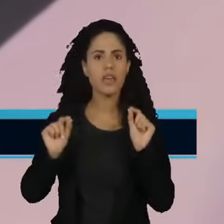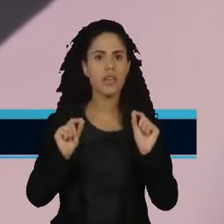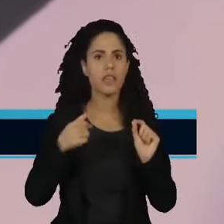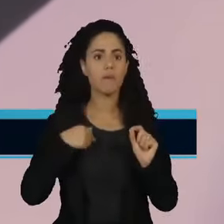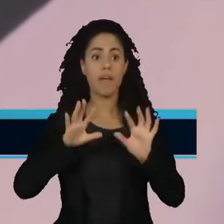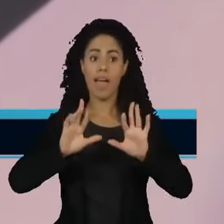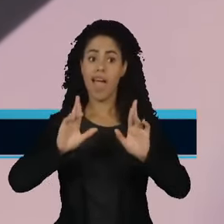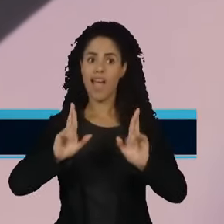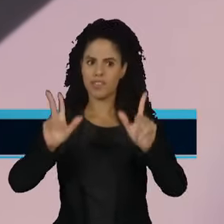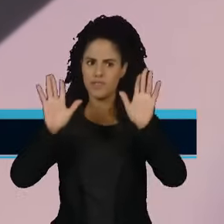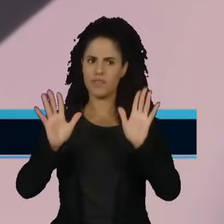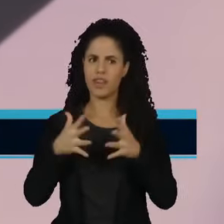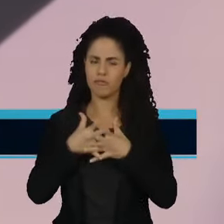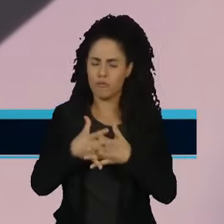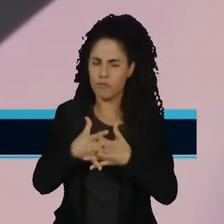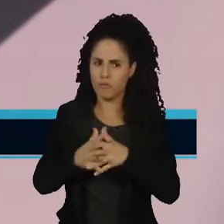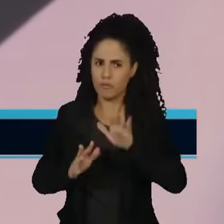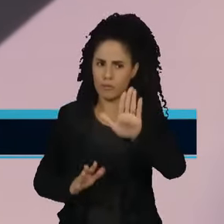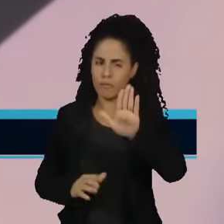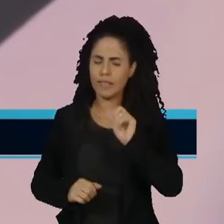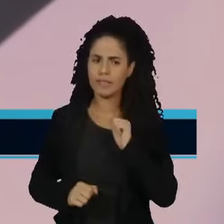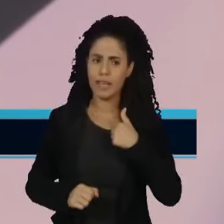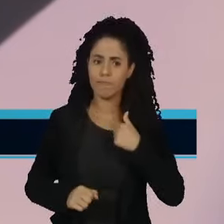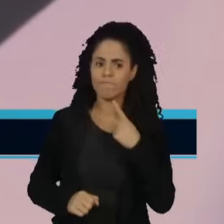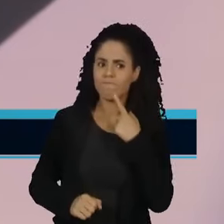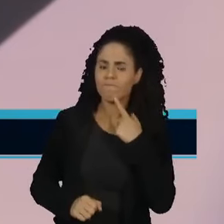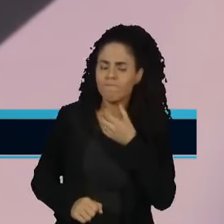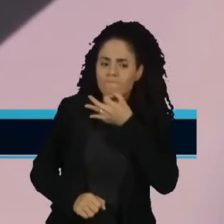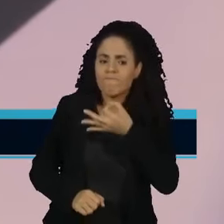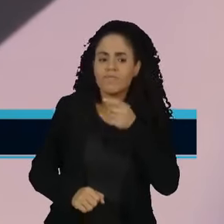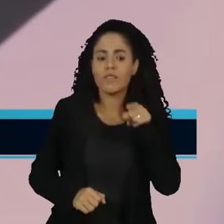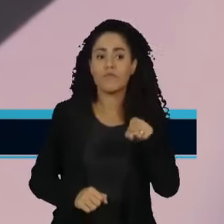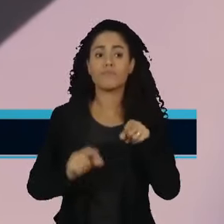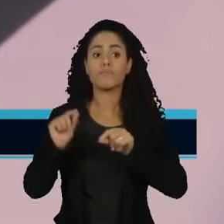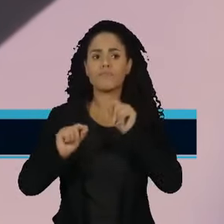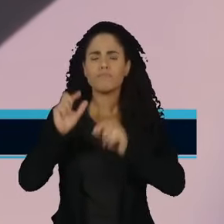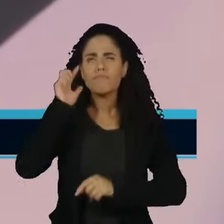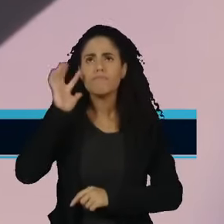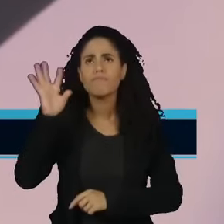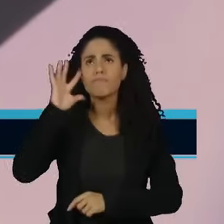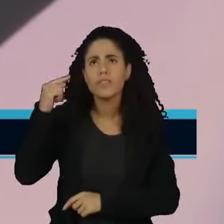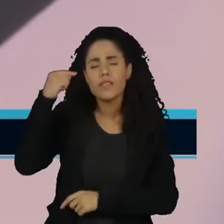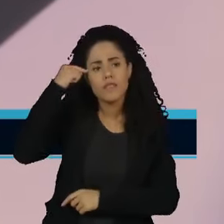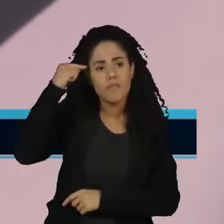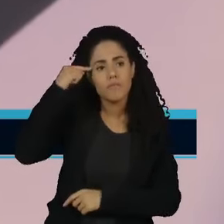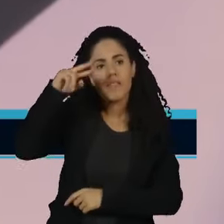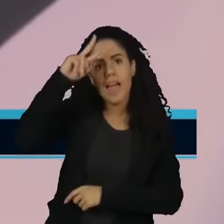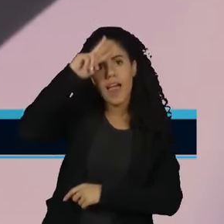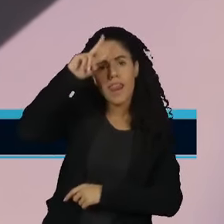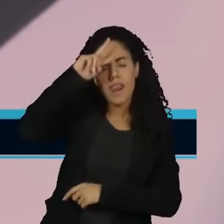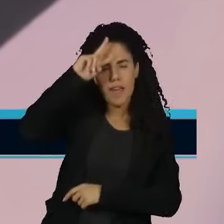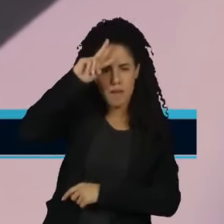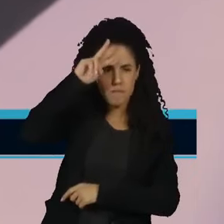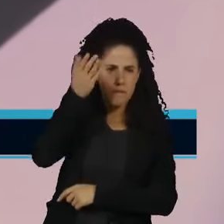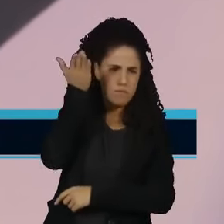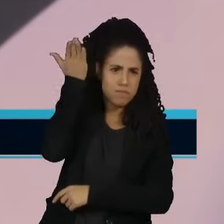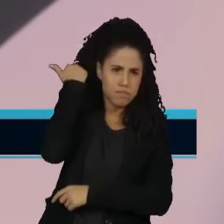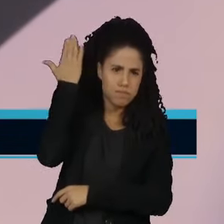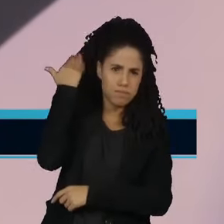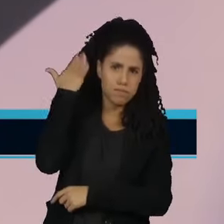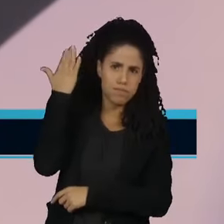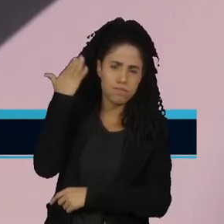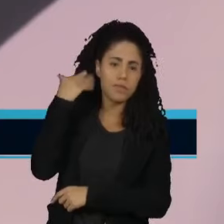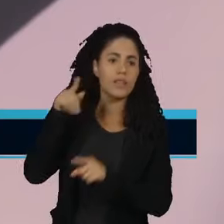guerras são muito mais complicadas que isso mas eu vejo uma analogia ah lembra quando teve os